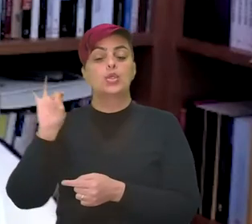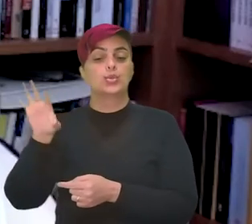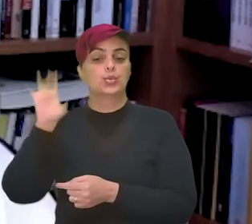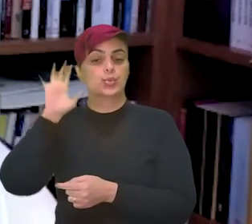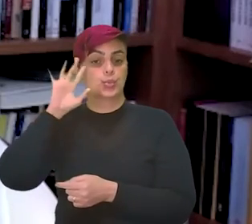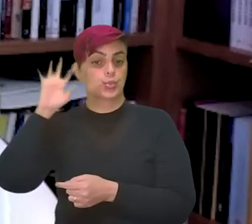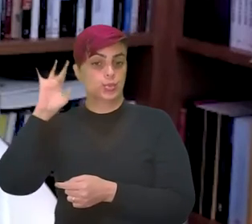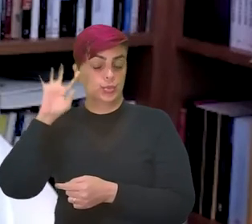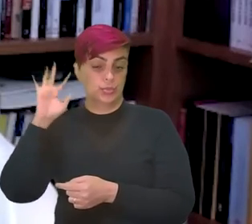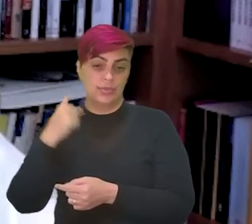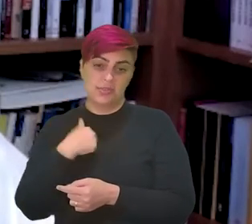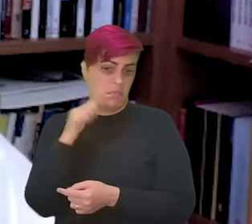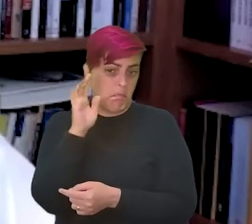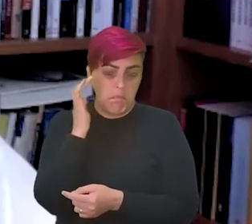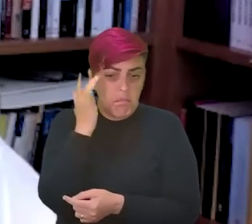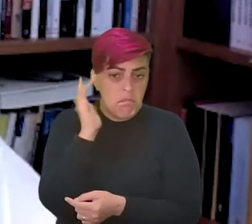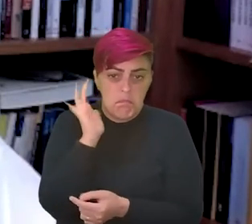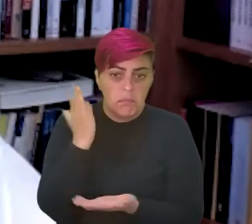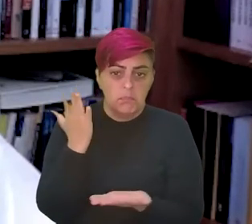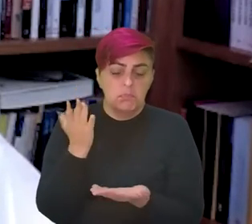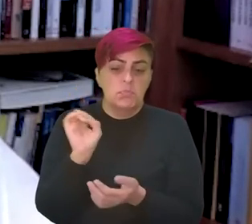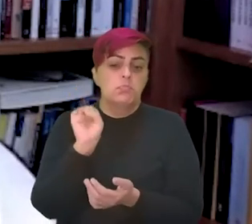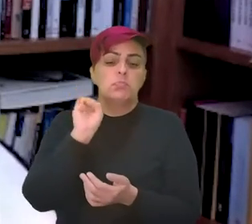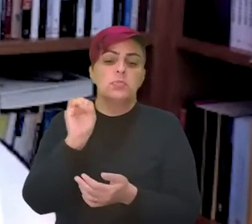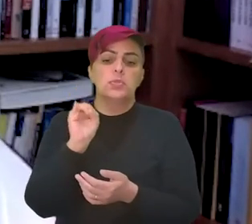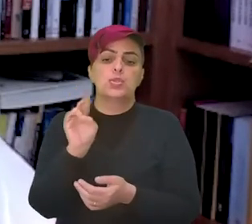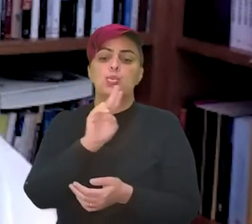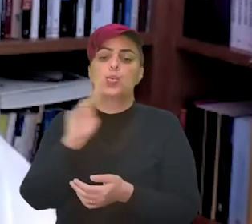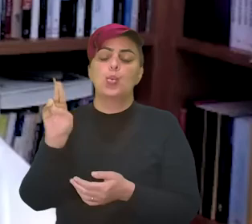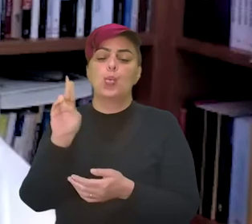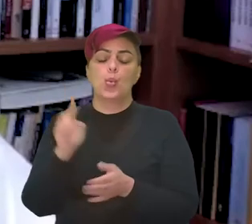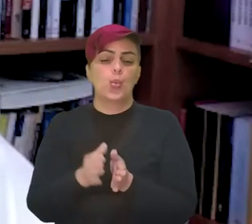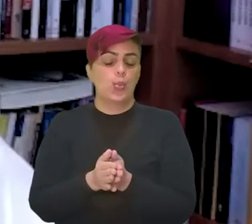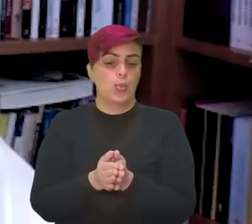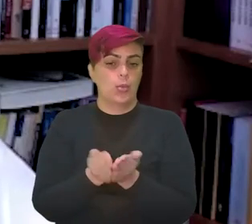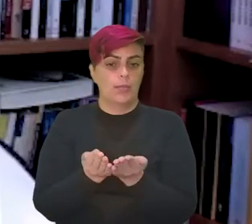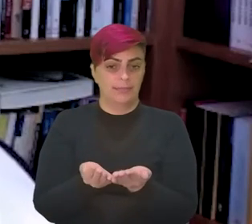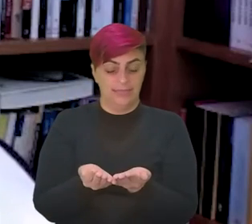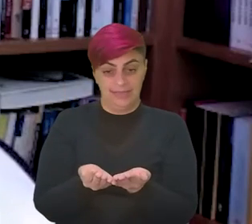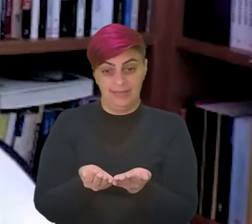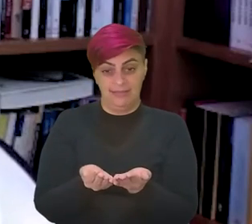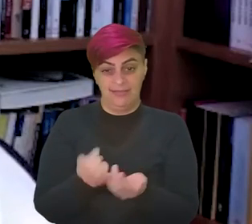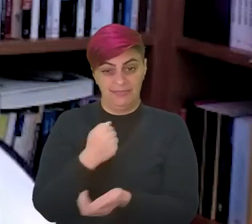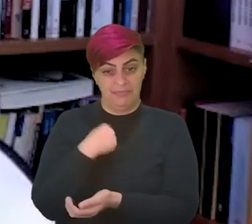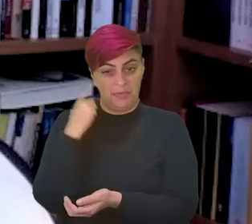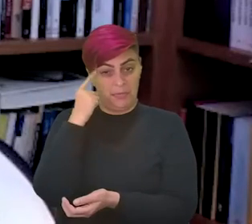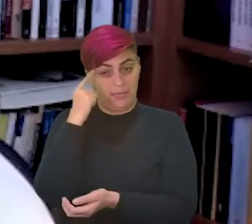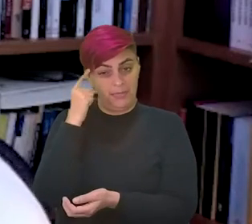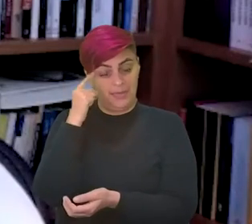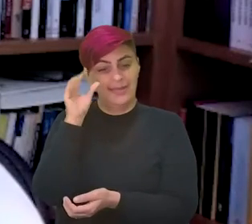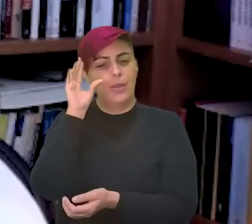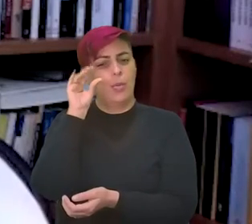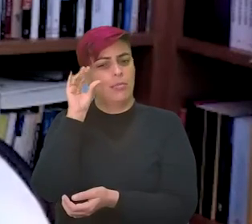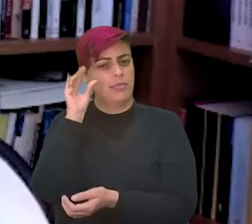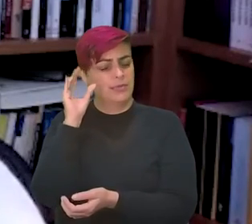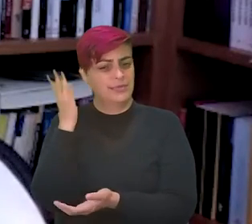teoria, né? E eu nem sei se o título, e cada vez eu acho mais curioso a ideia